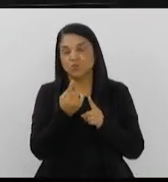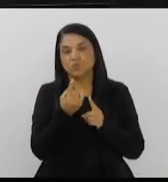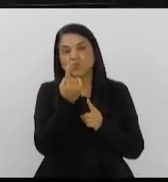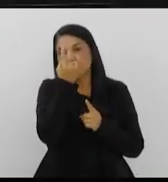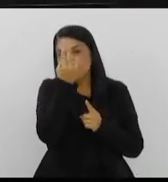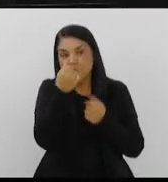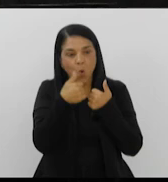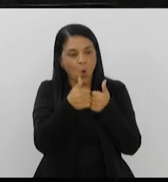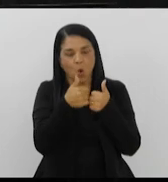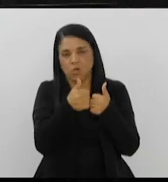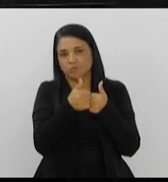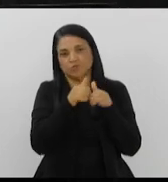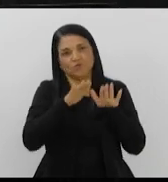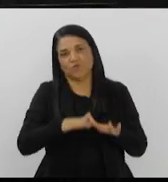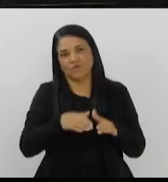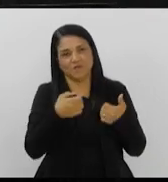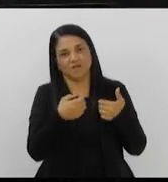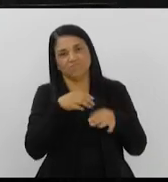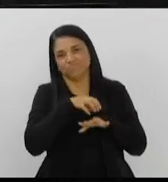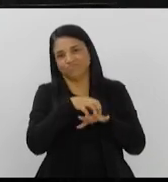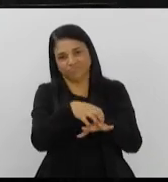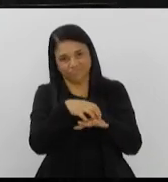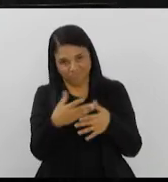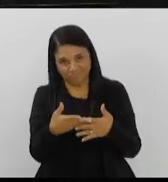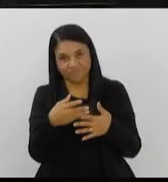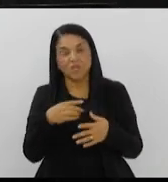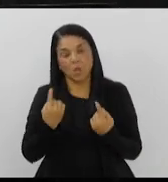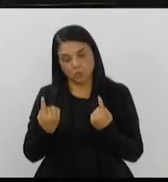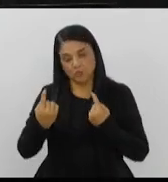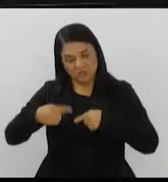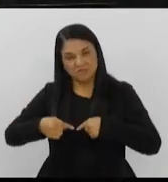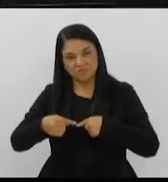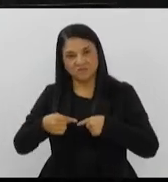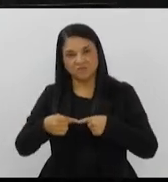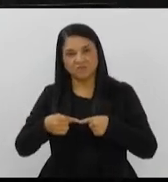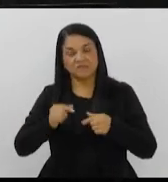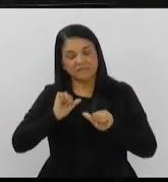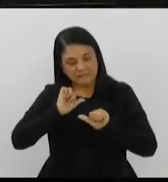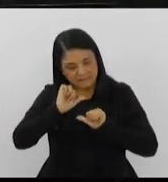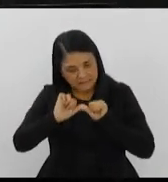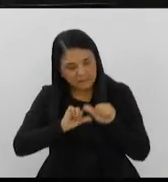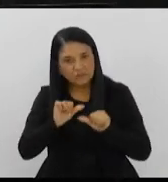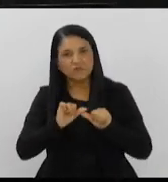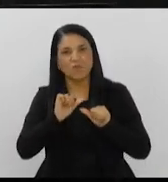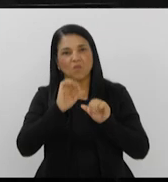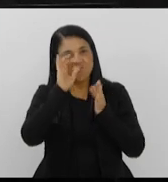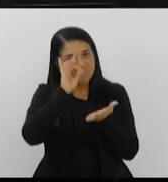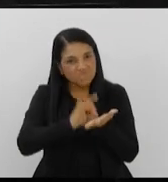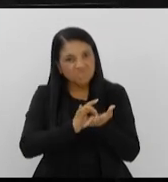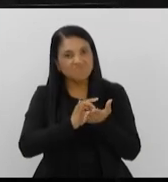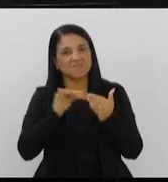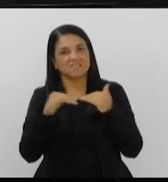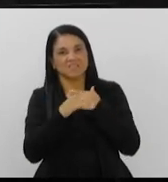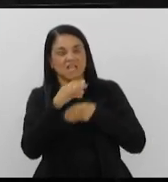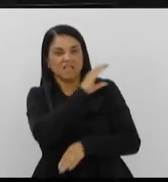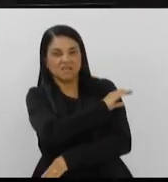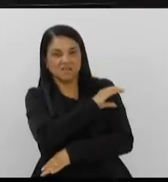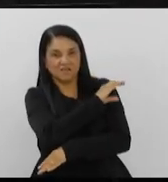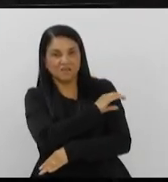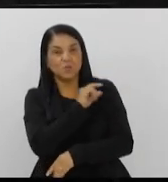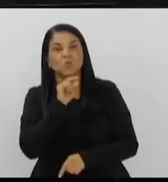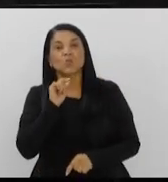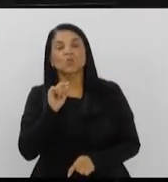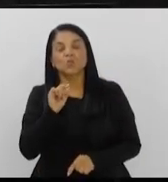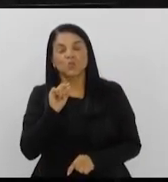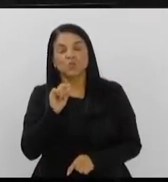boto aqui, eu faço aqui um desafio, se realmente o prefeito transformou a cidade. Eu quero ver o dia que o